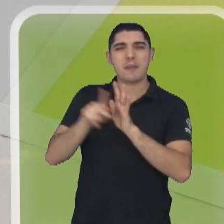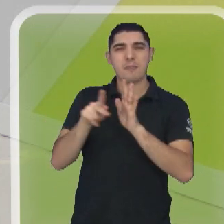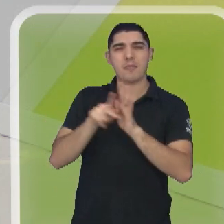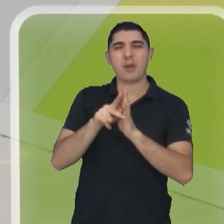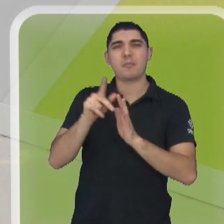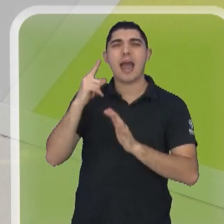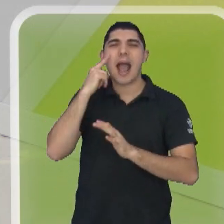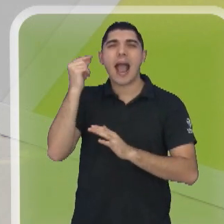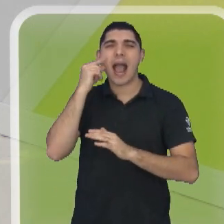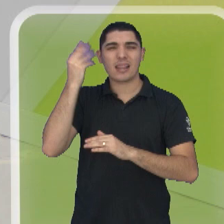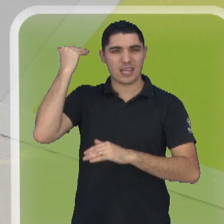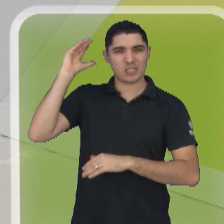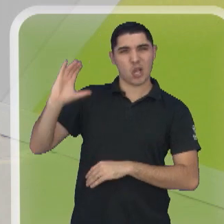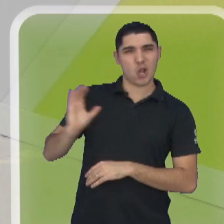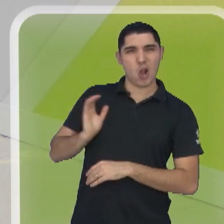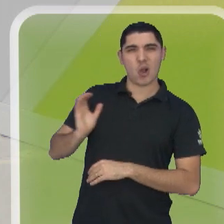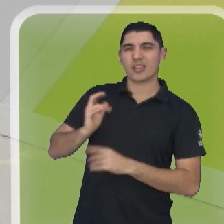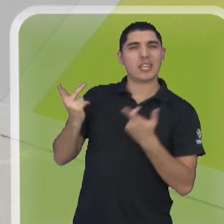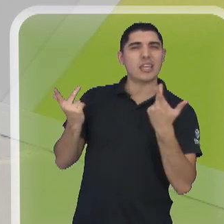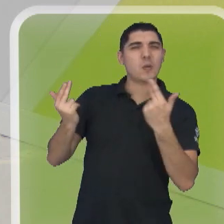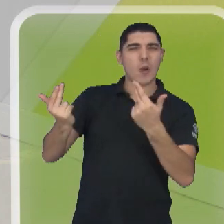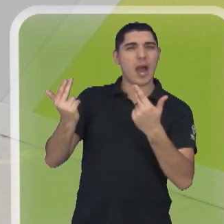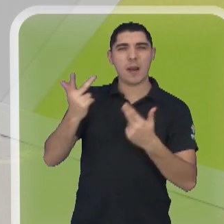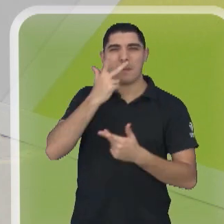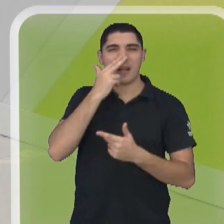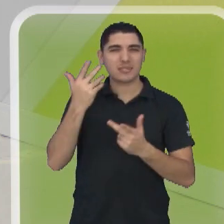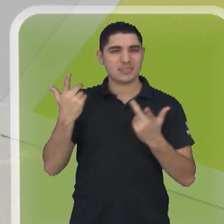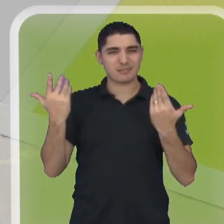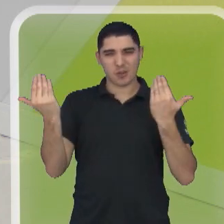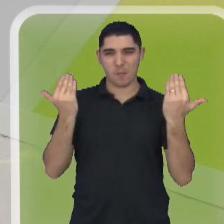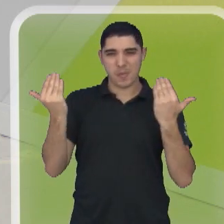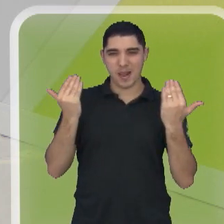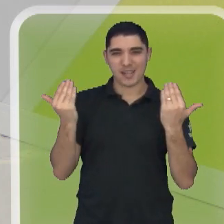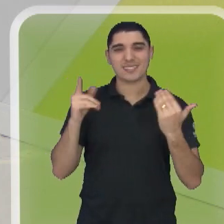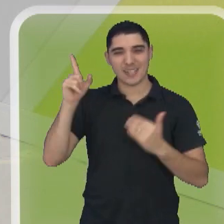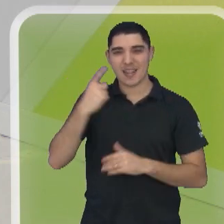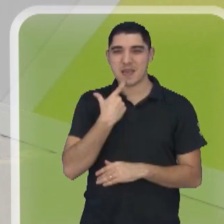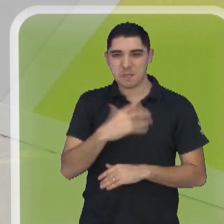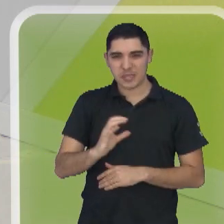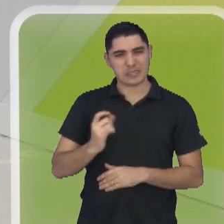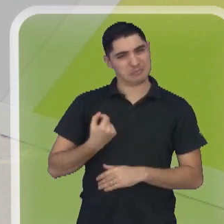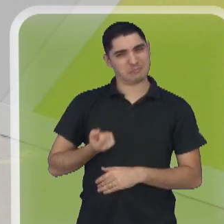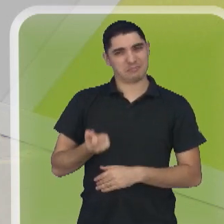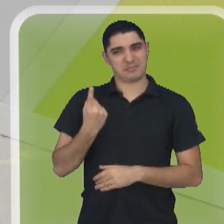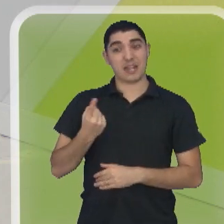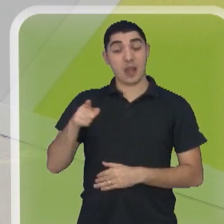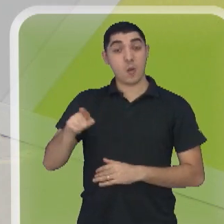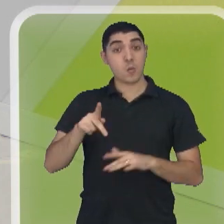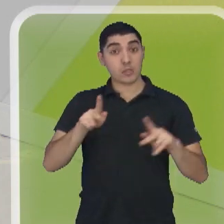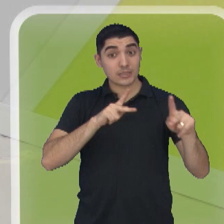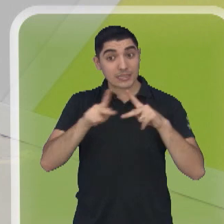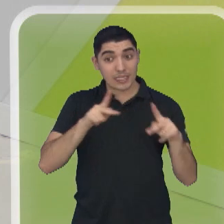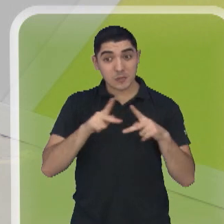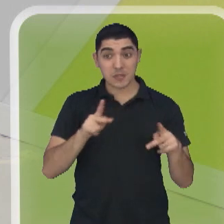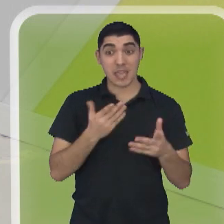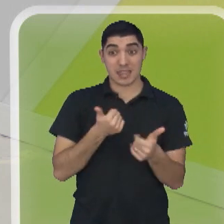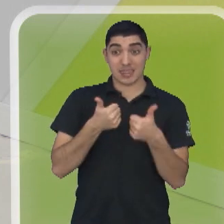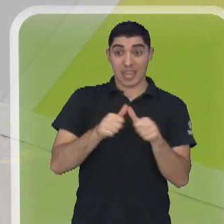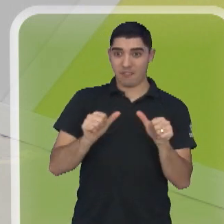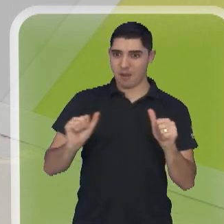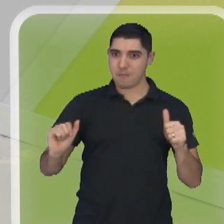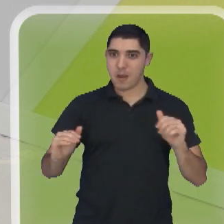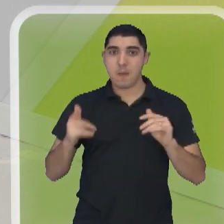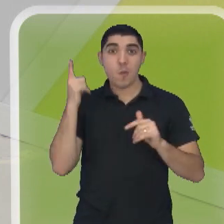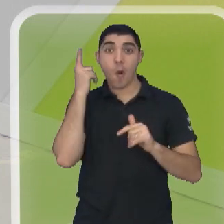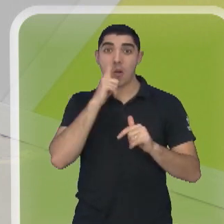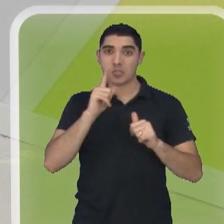Pacaembu, quando o Corinthians jogava? Parecia isso lá no ginásio do Taquaral. Muito estranho, né? Na hora que o São José tava engatando aí uma